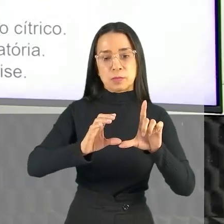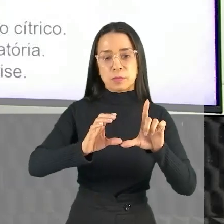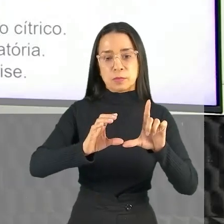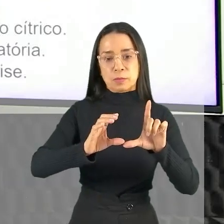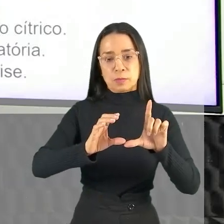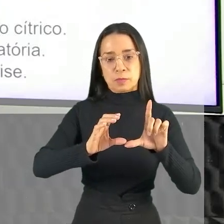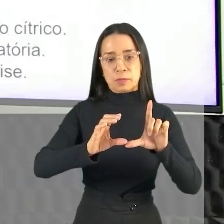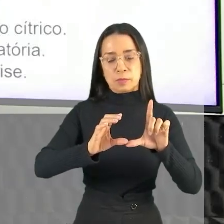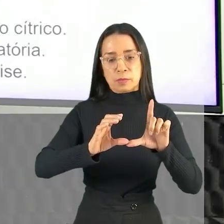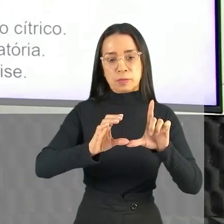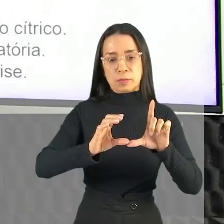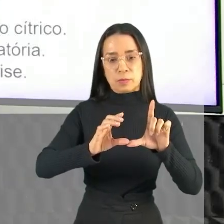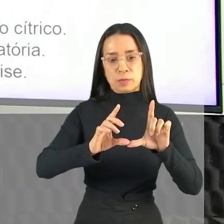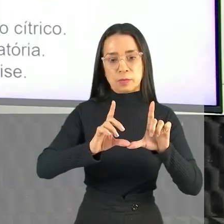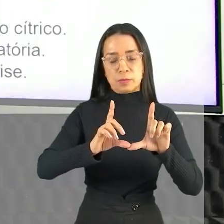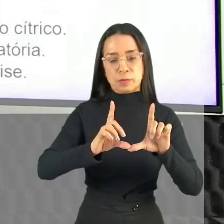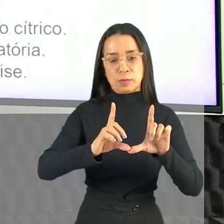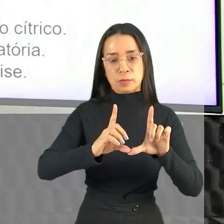não.